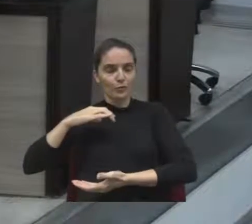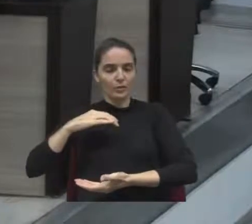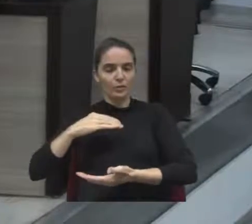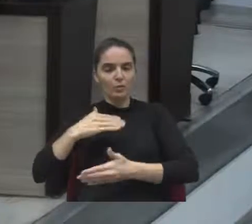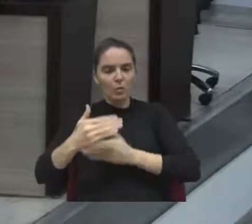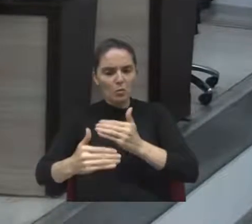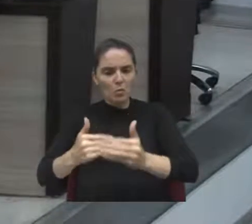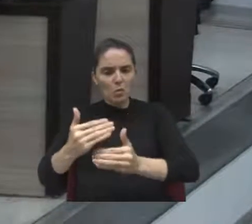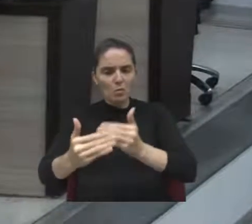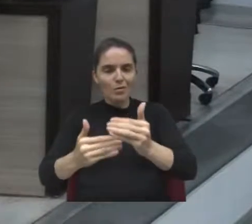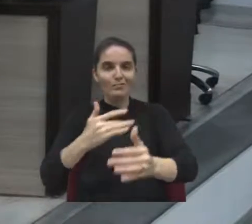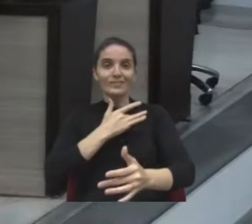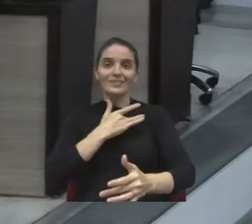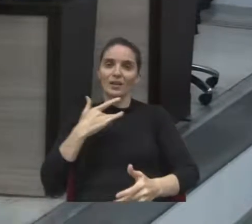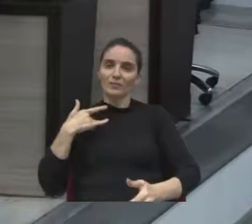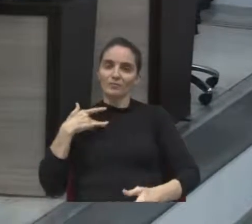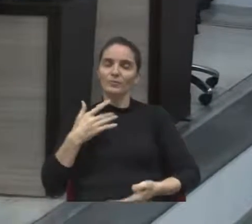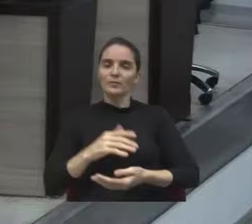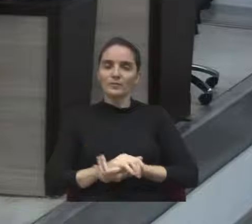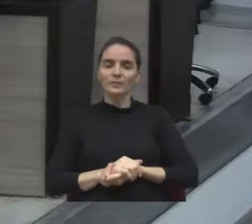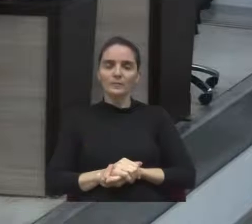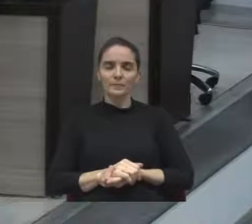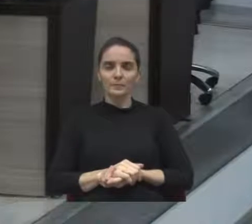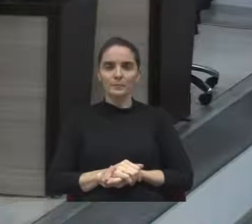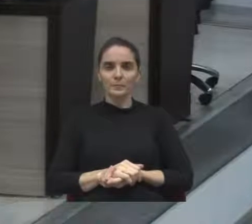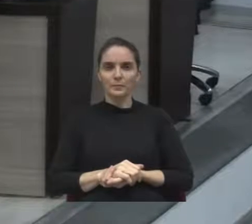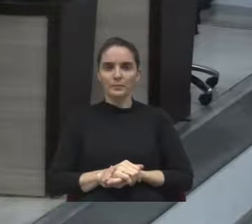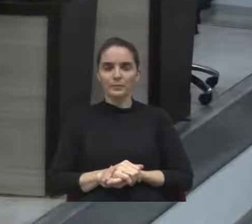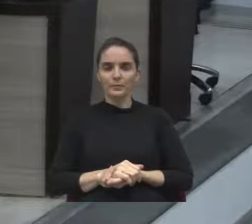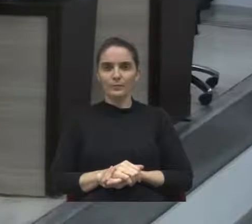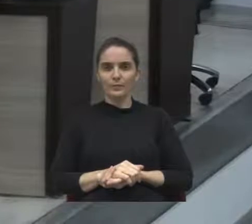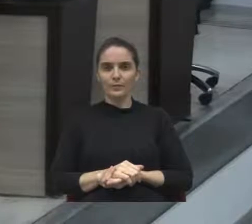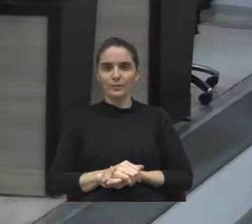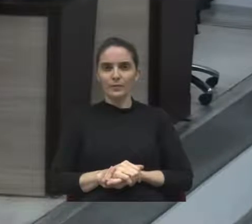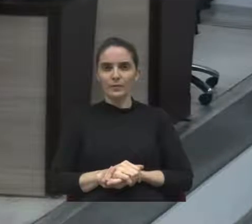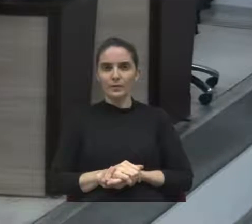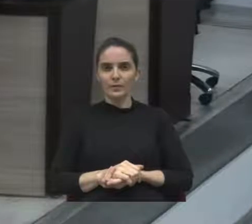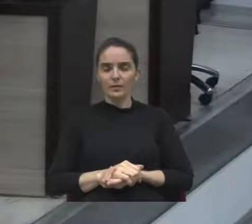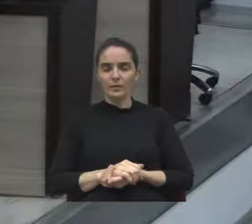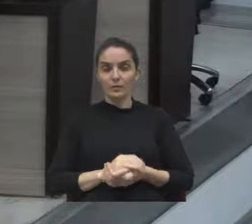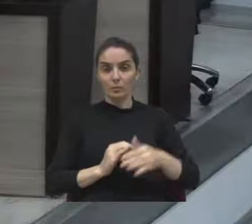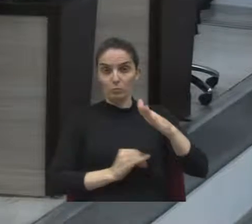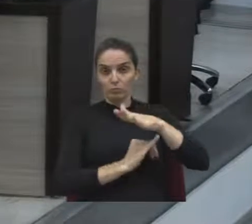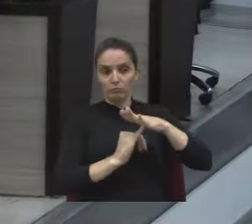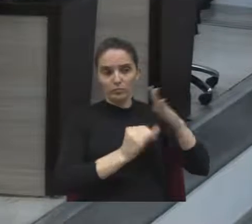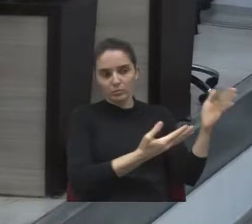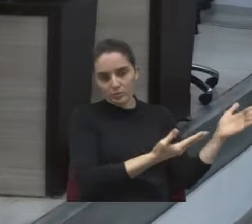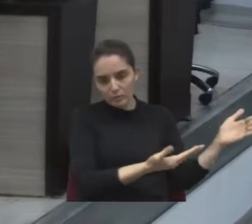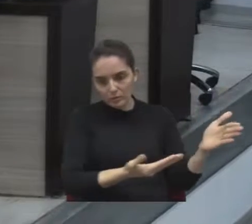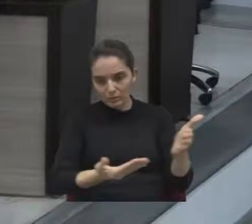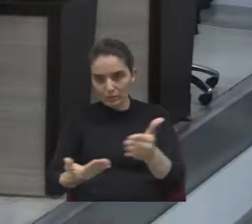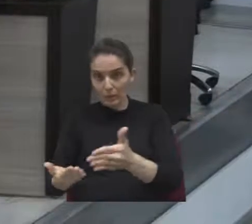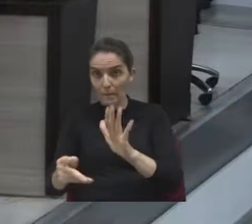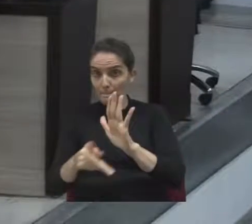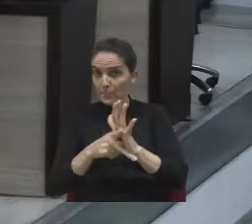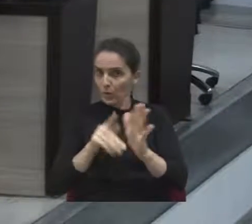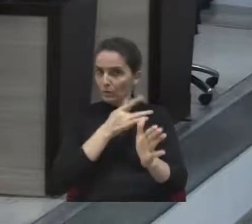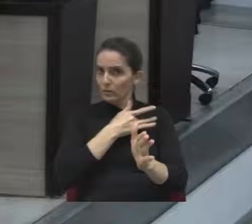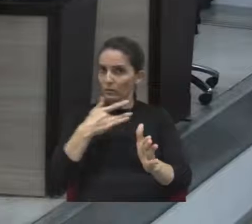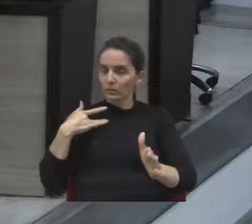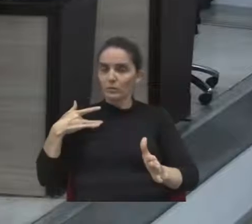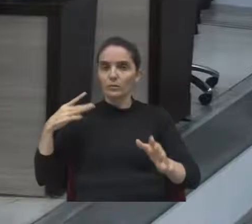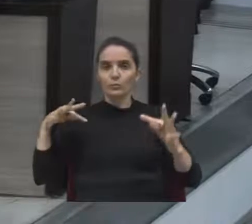Só para concluir, nós somos recepcionados pelo Inspetorado de Saúde, de Turismo e de Adolescência,